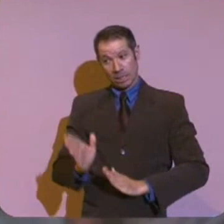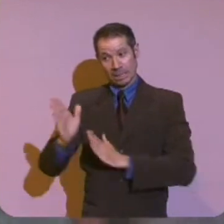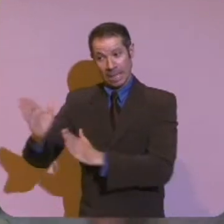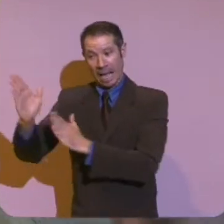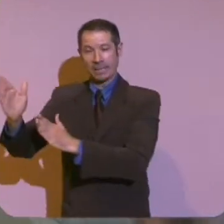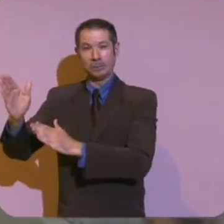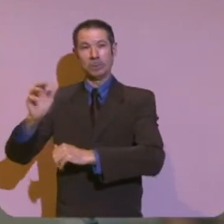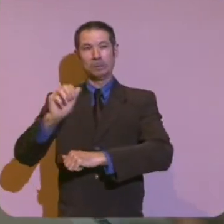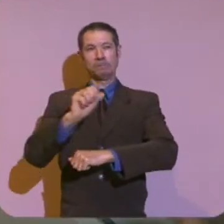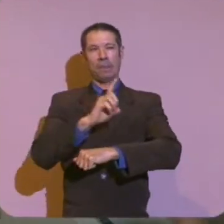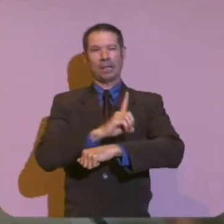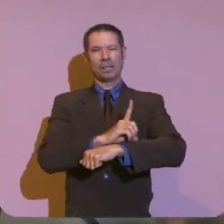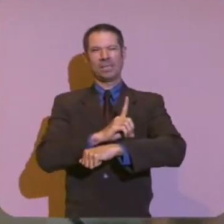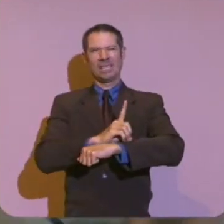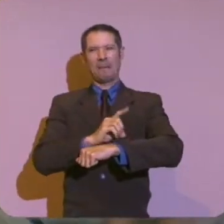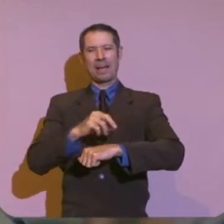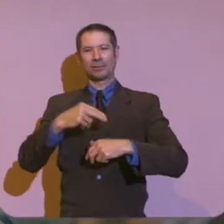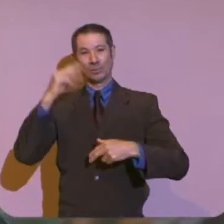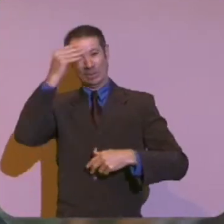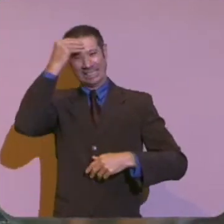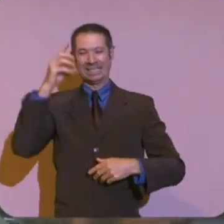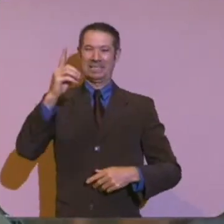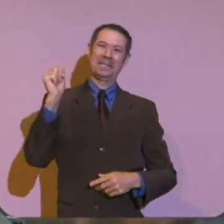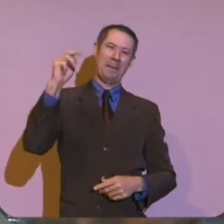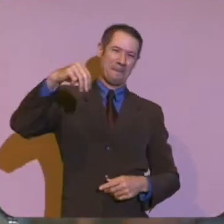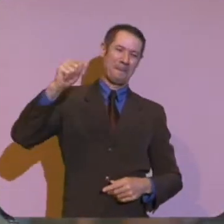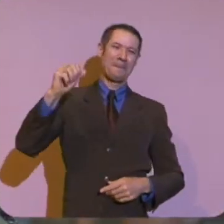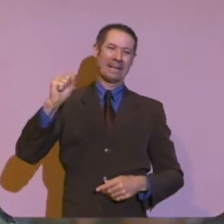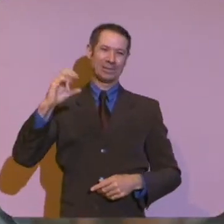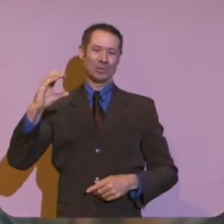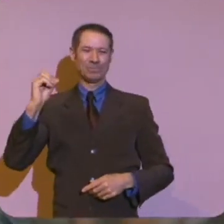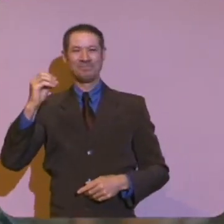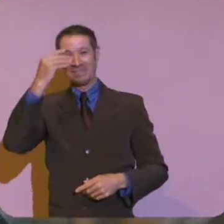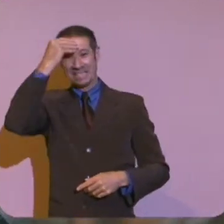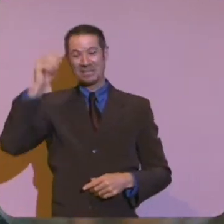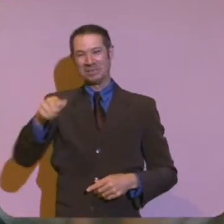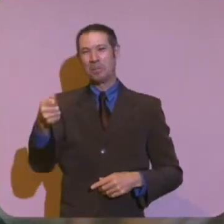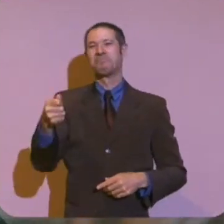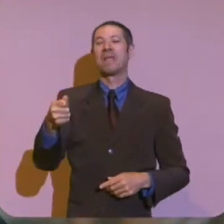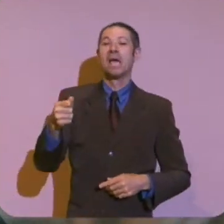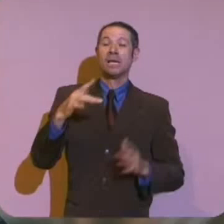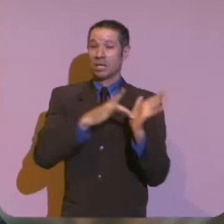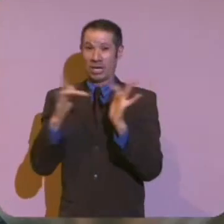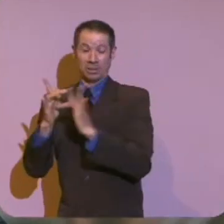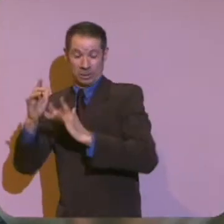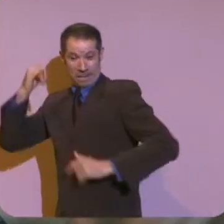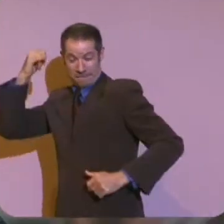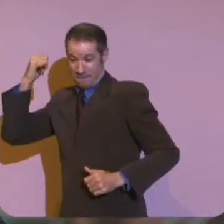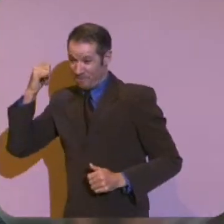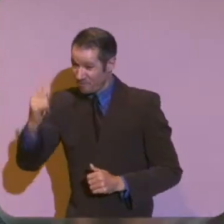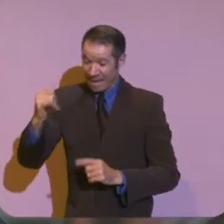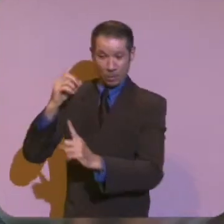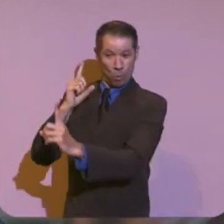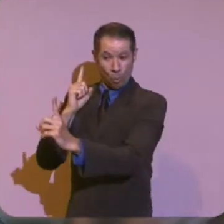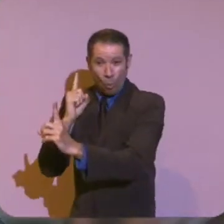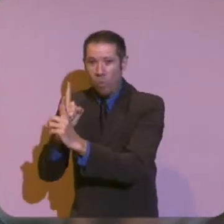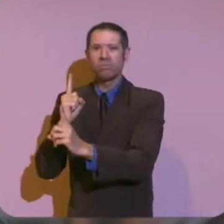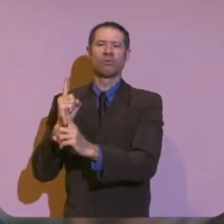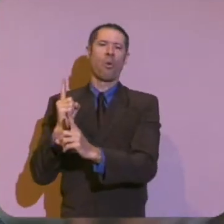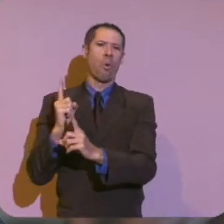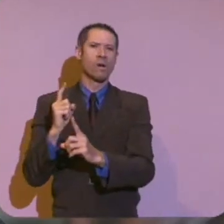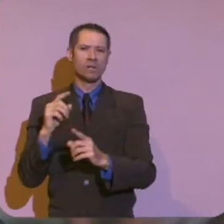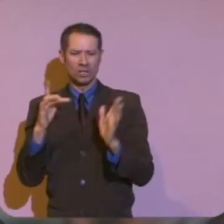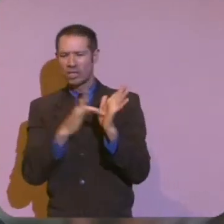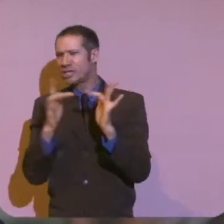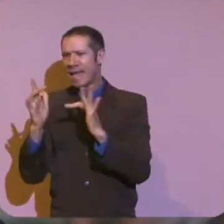Damasco, e ele tem um encontro com Jesus. Eu acho tremendo o que Jesus fala para ele. E ele então se encontra com